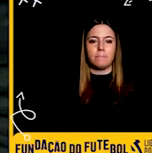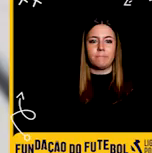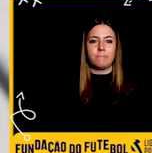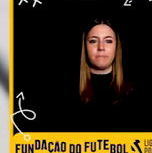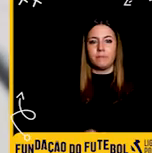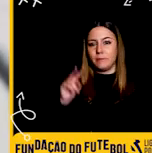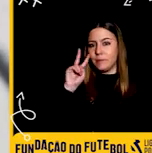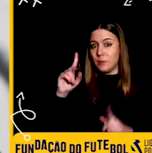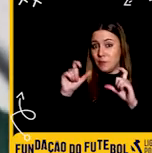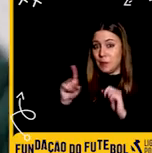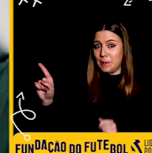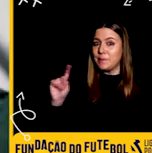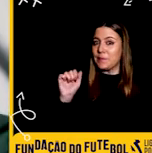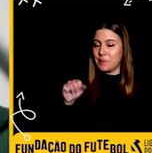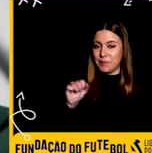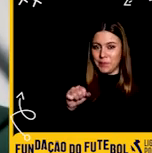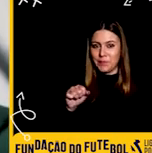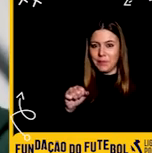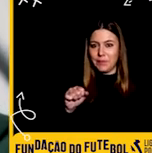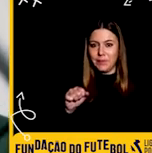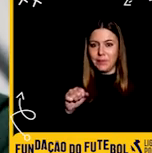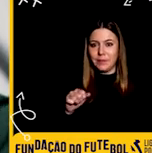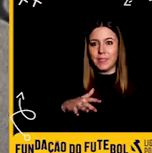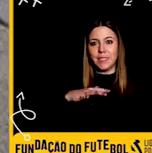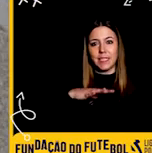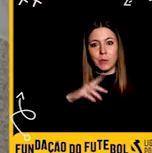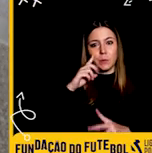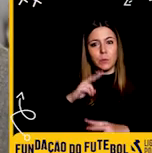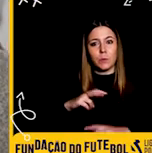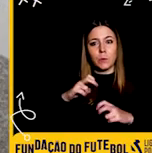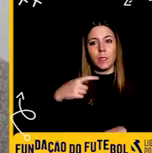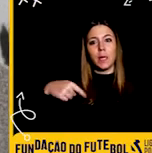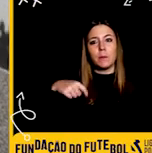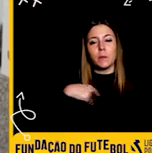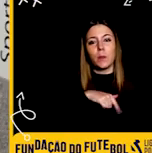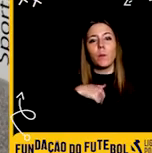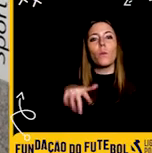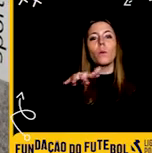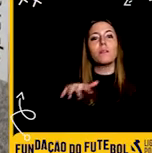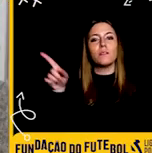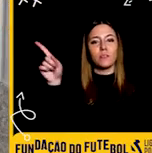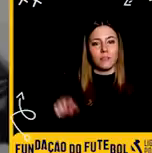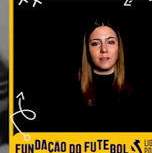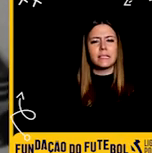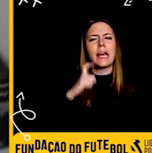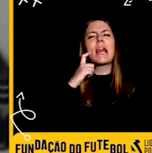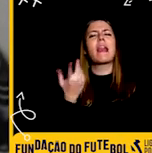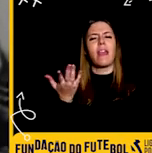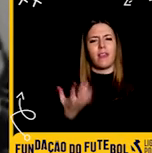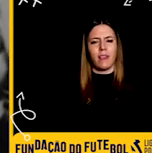fazer. Ui. Estás a ver esta foto aqui? Sim. Quero que descubras onde é que está o nosso presidente.